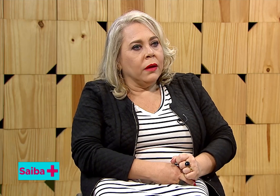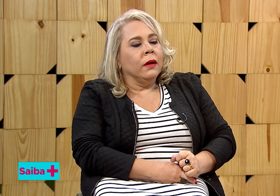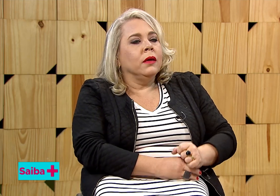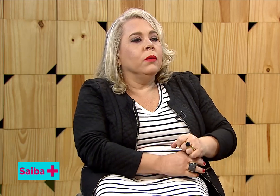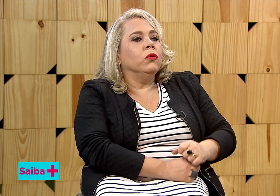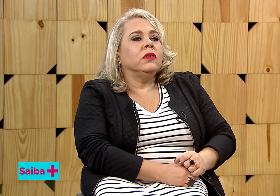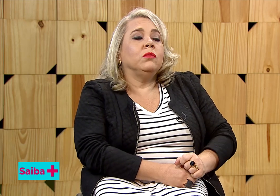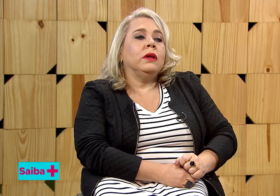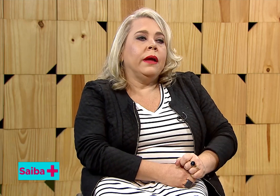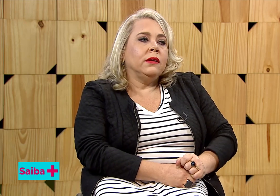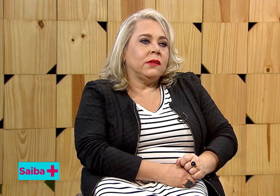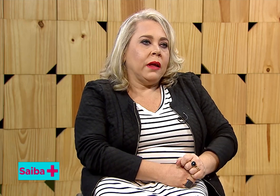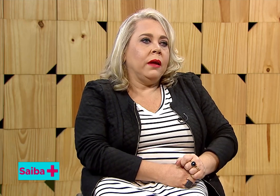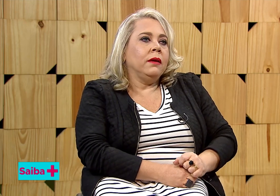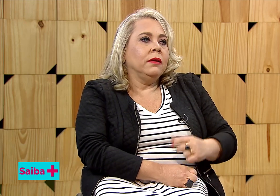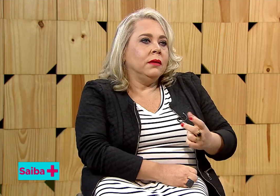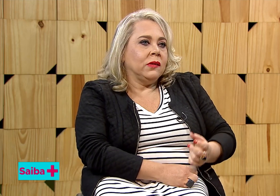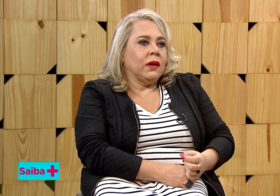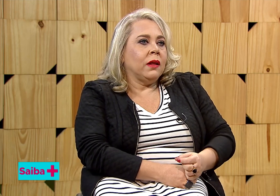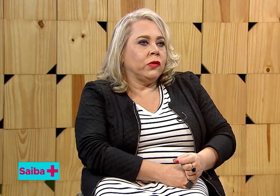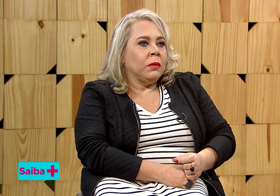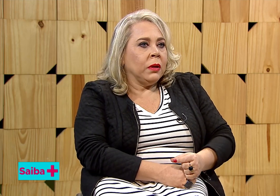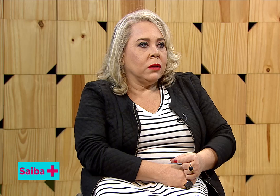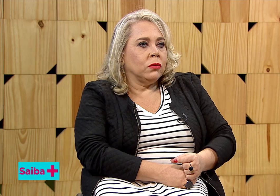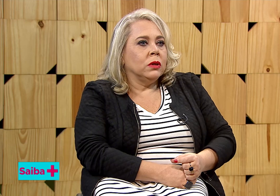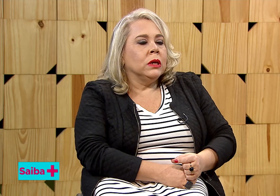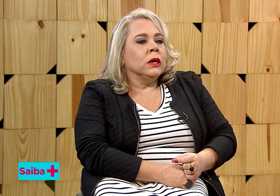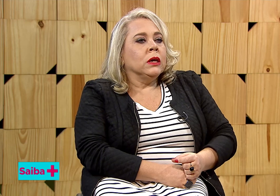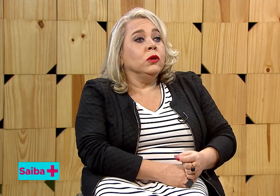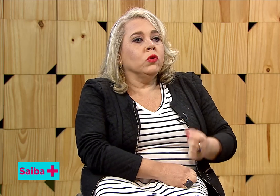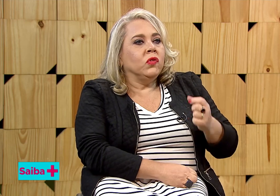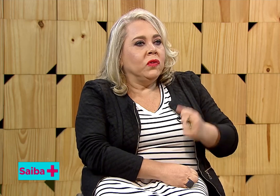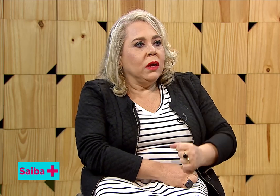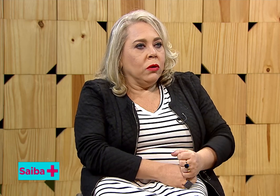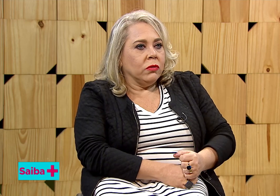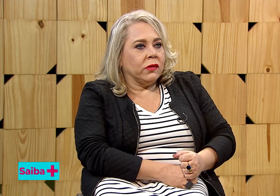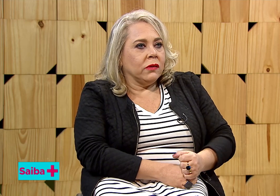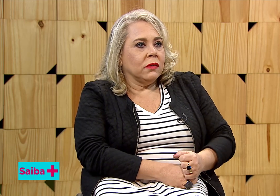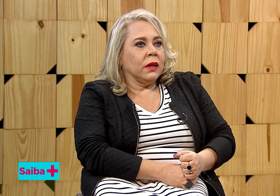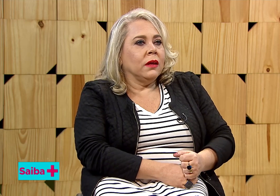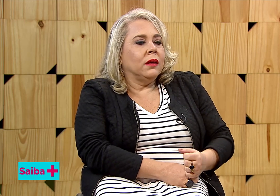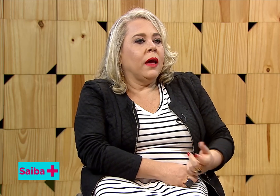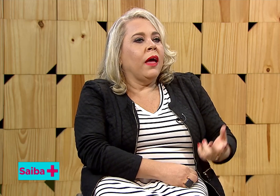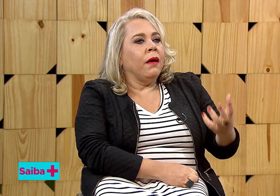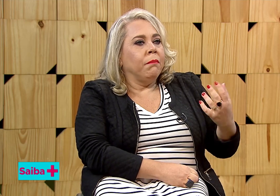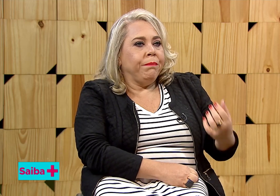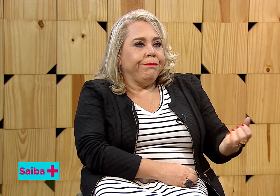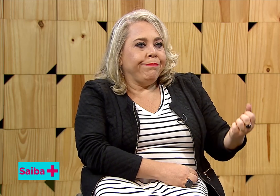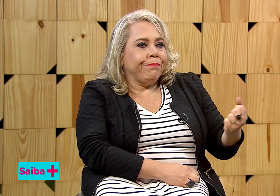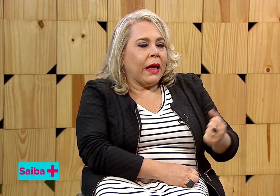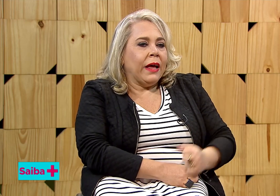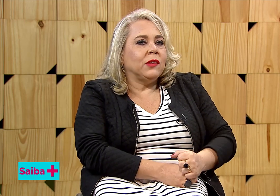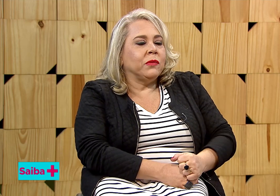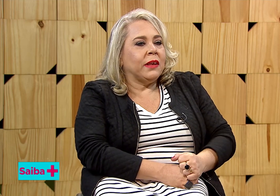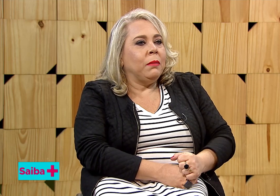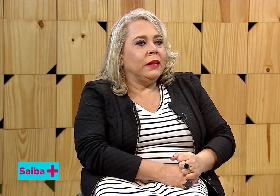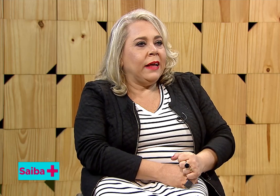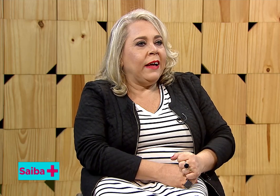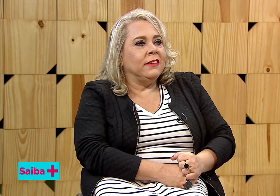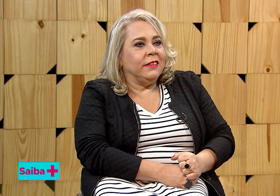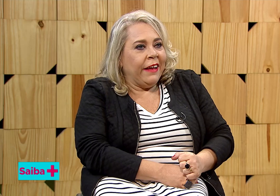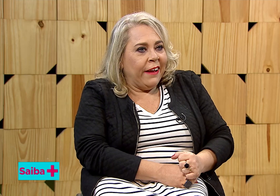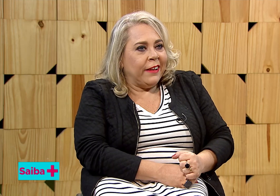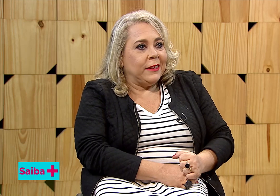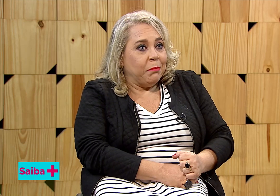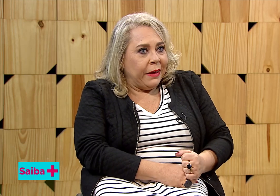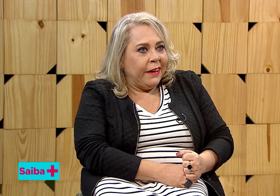econômica que muitas mulheres têm nesse relacionamento. E os filhos, né, que é a